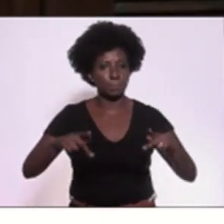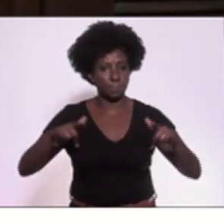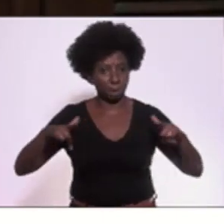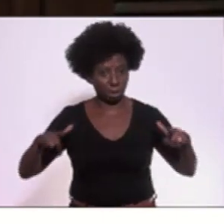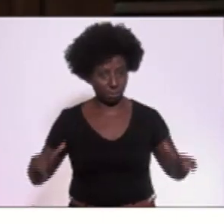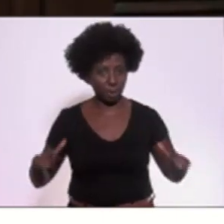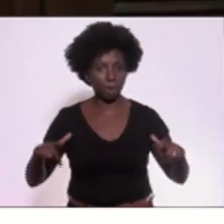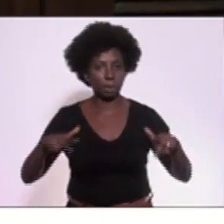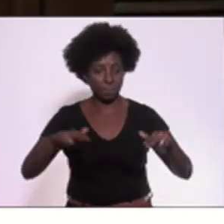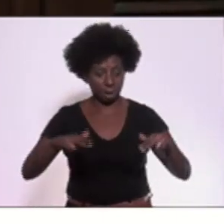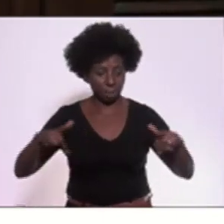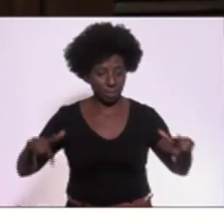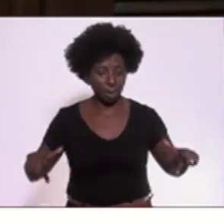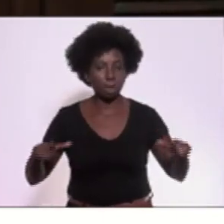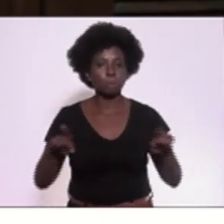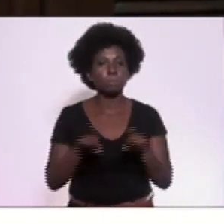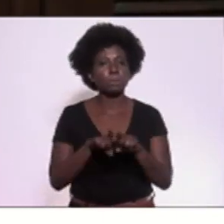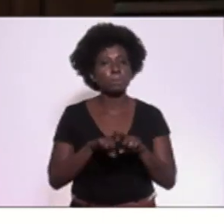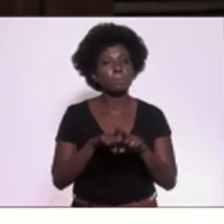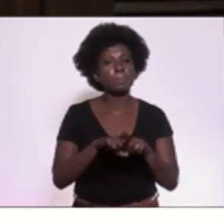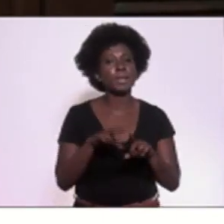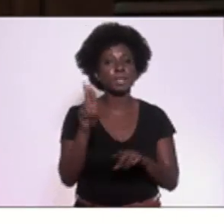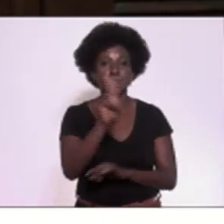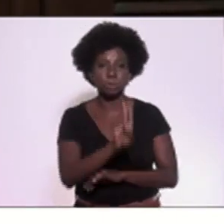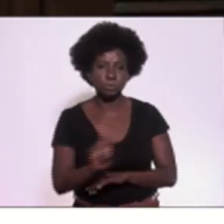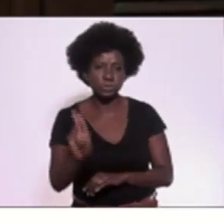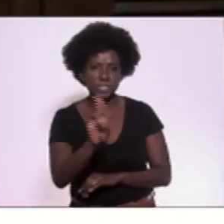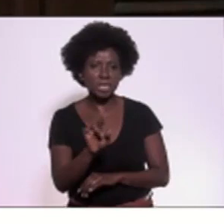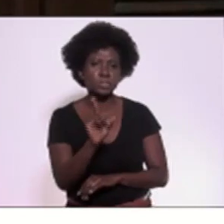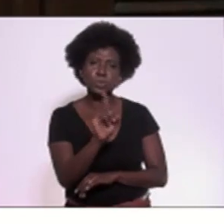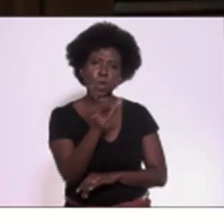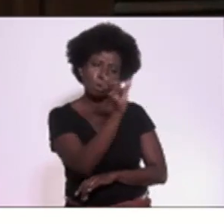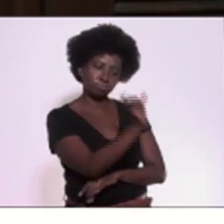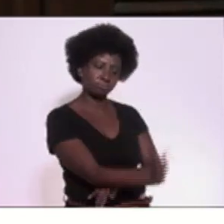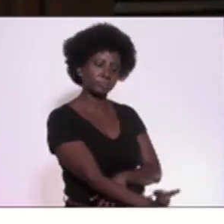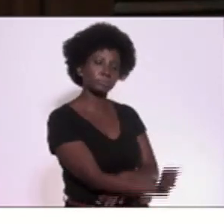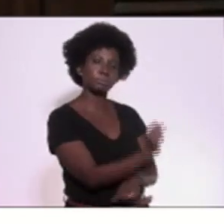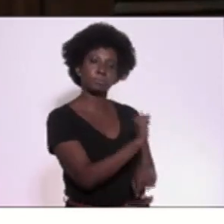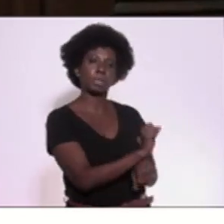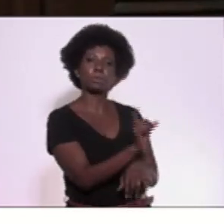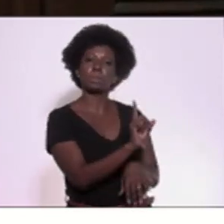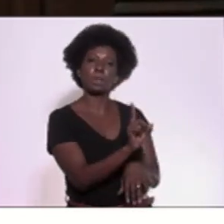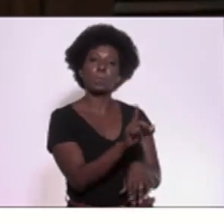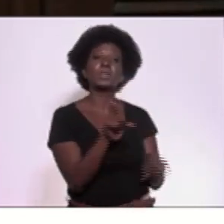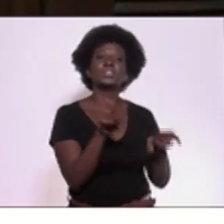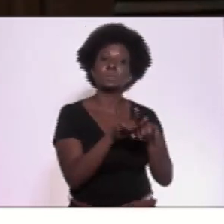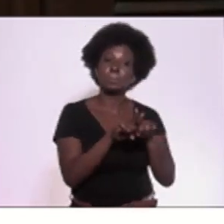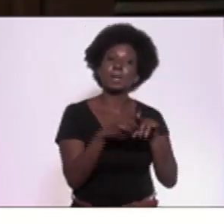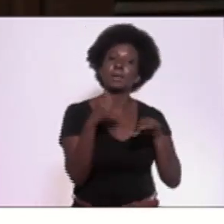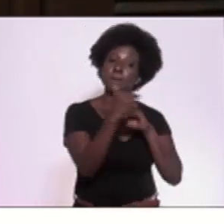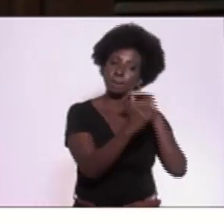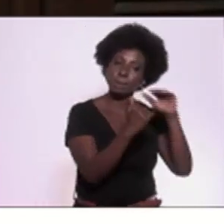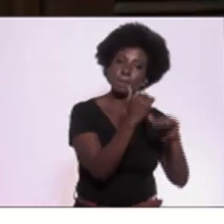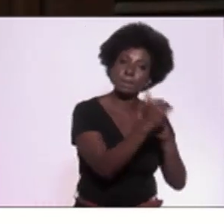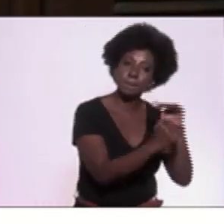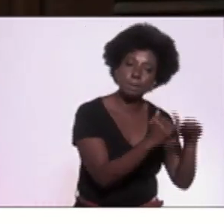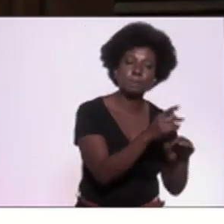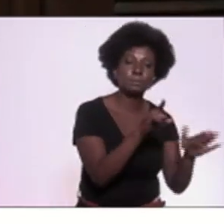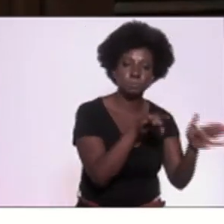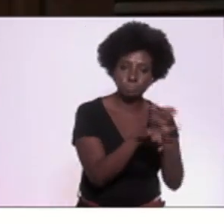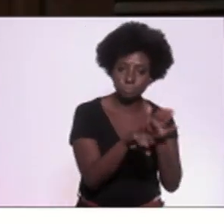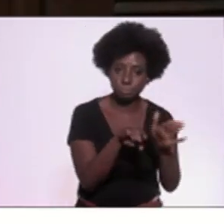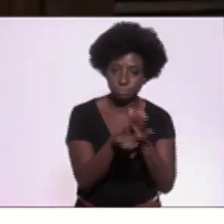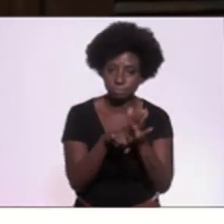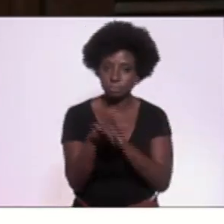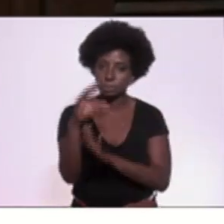das universidades, não só como corpo discente, mas como corpo docente, produzindo pesquisa, produzindo ciência,